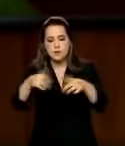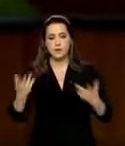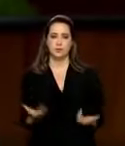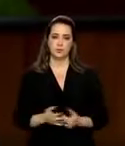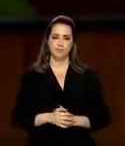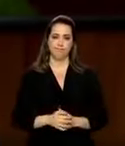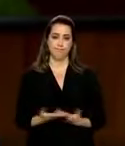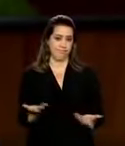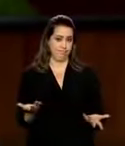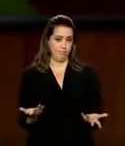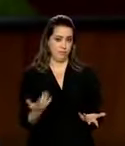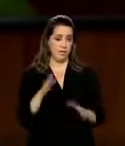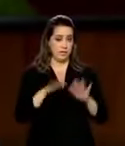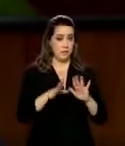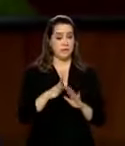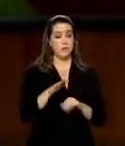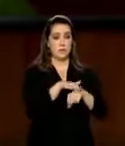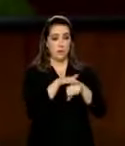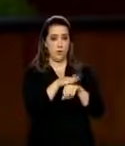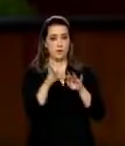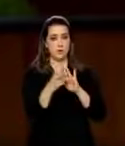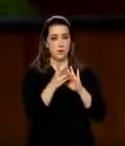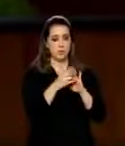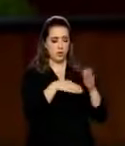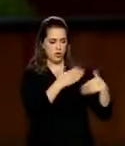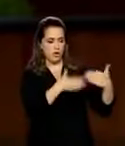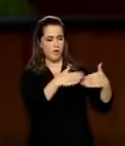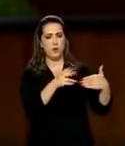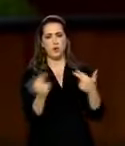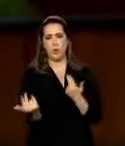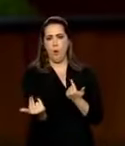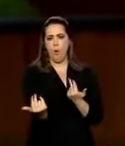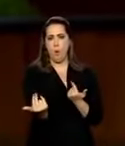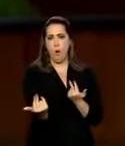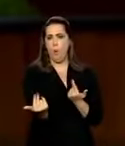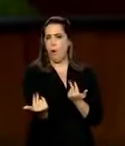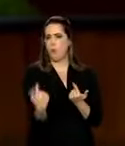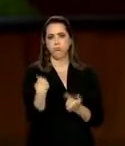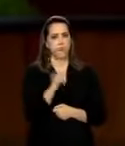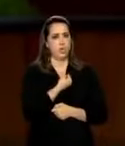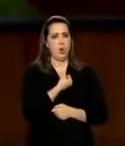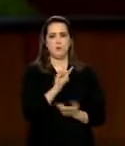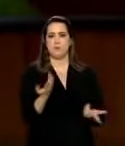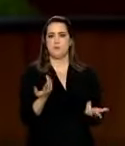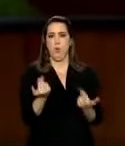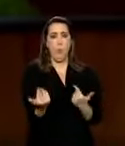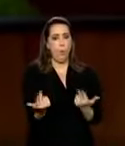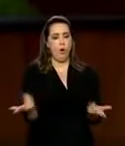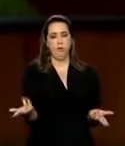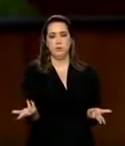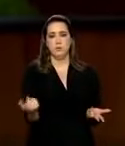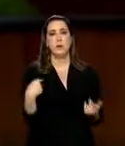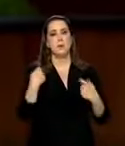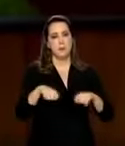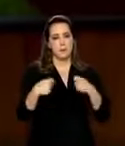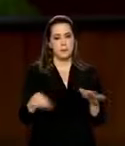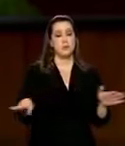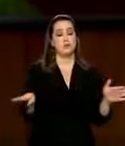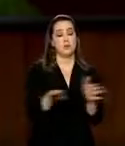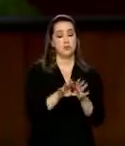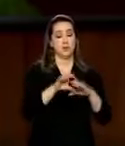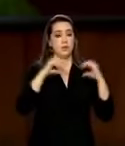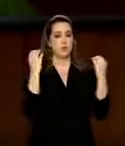tem índio que você conversa com ele, tá? Ele já está tão evoluído que é igualzinho de nós. Isso tem que chegar nas comunidades, nós